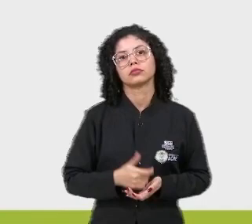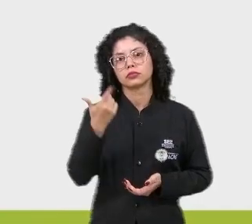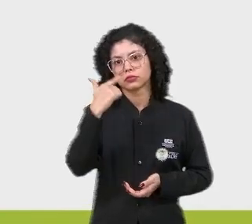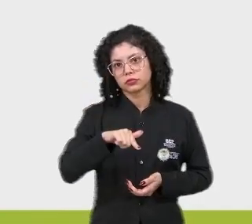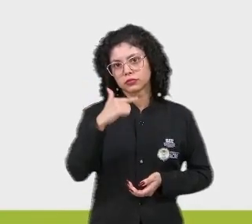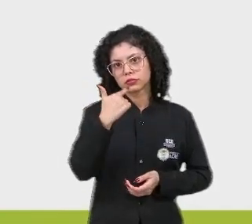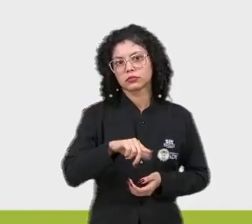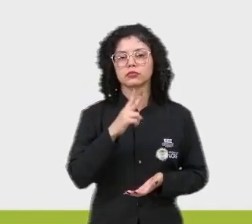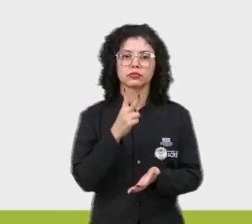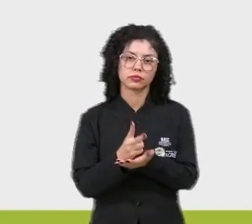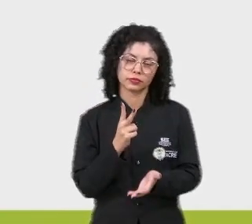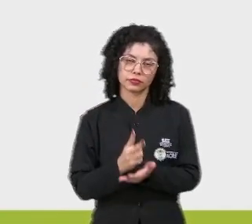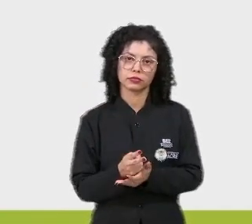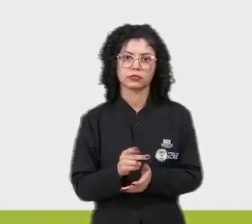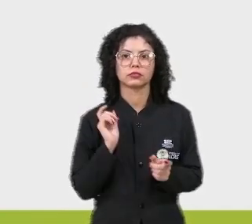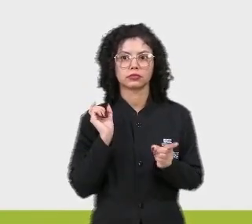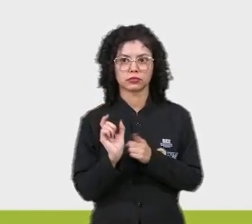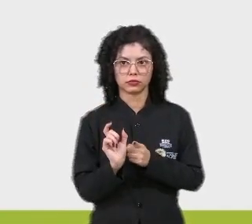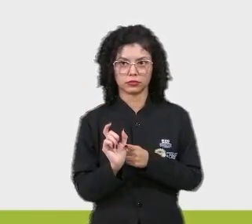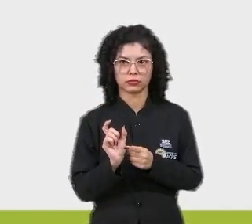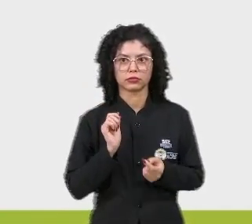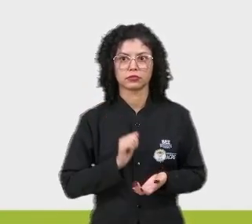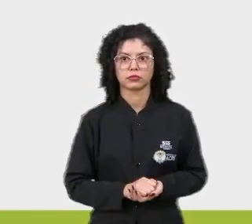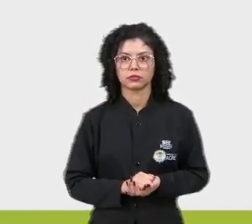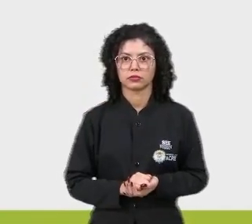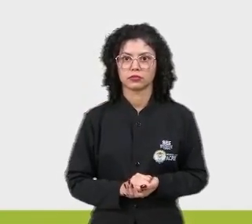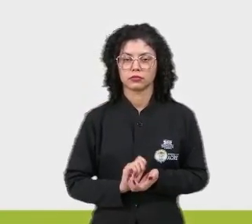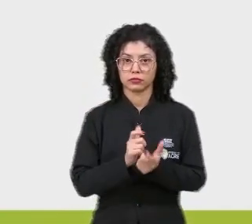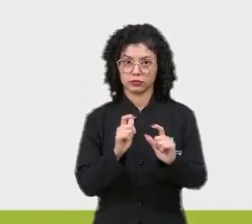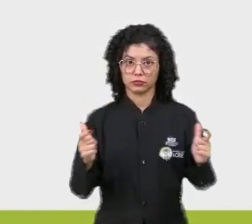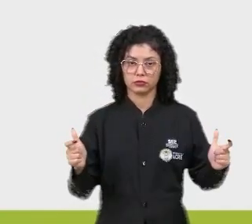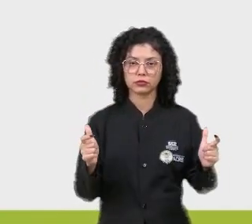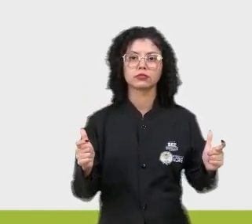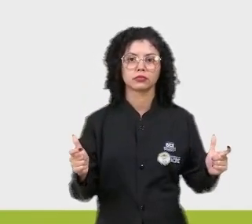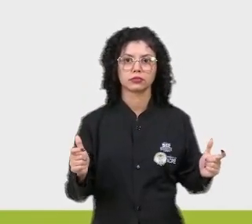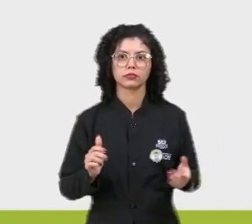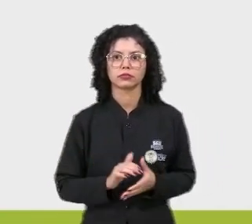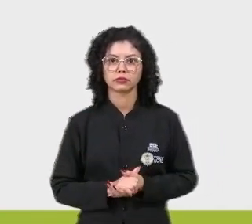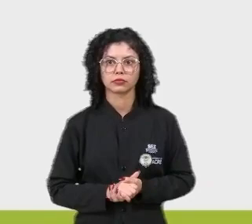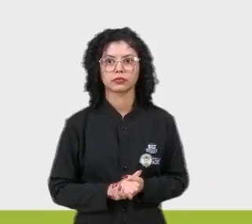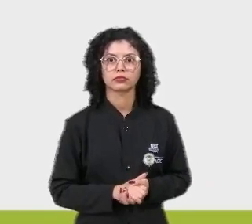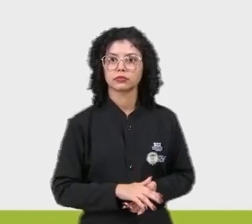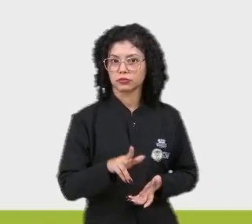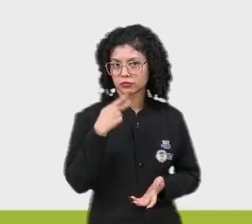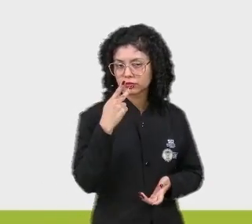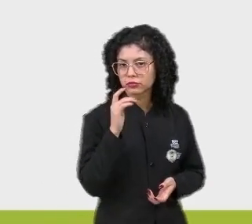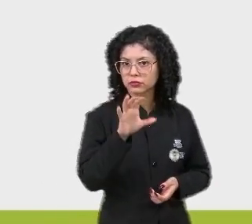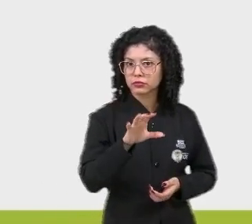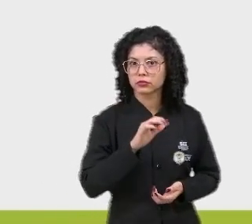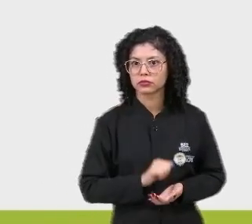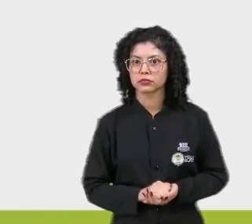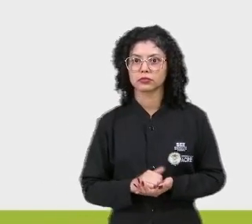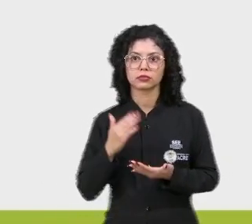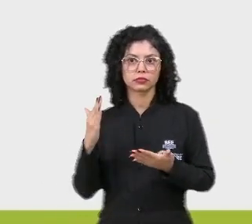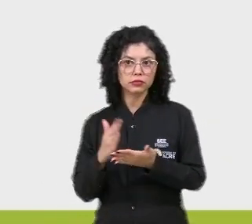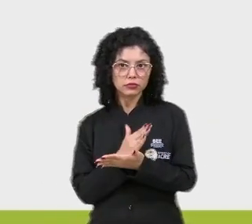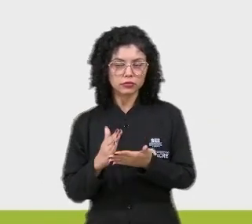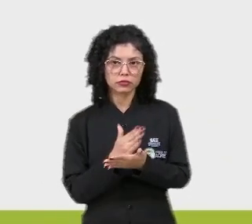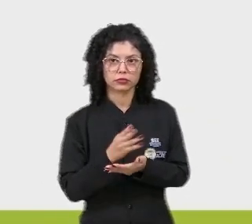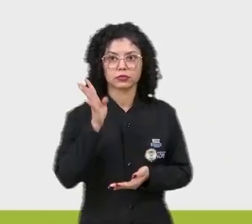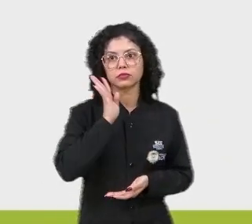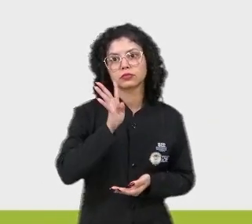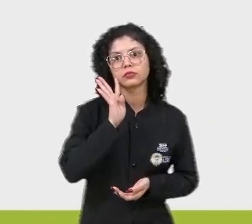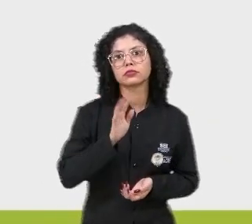repetindo ali as mesmas palavras isso aumenta o seu repertório E falando nisso tem algo que é bem